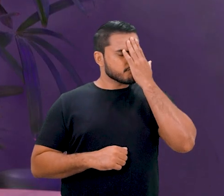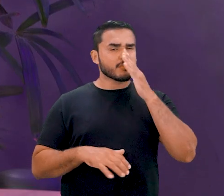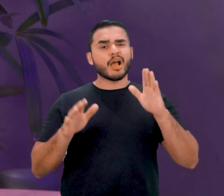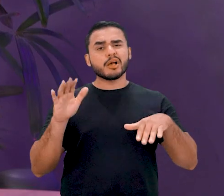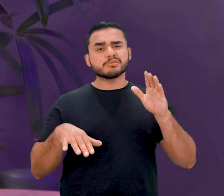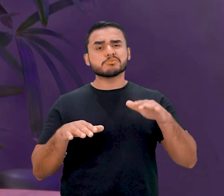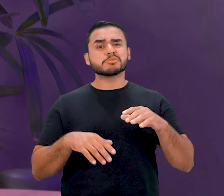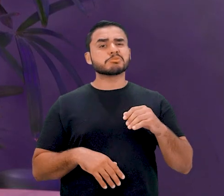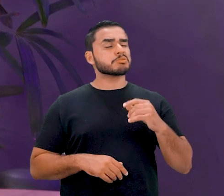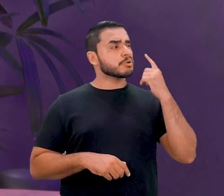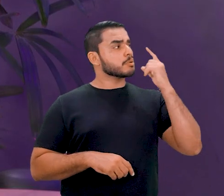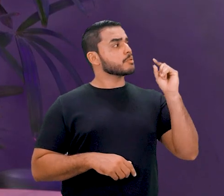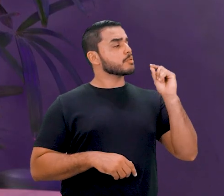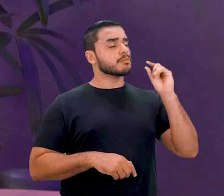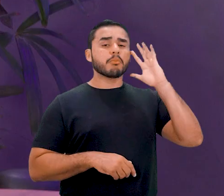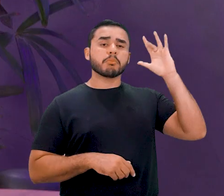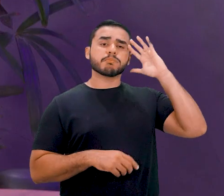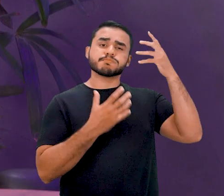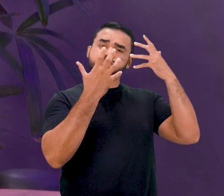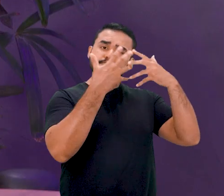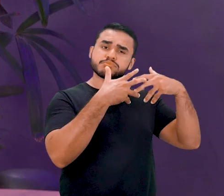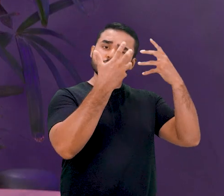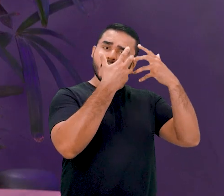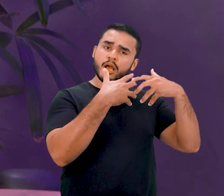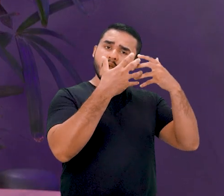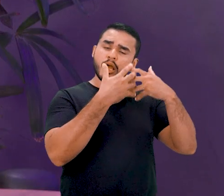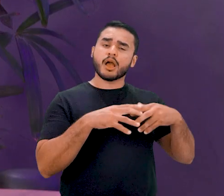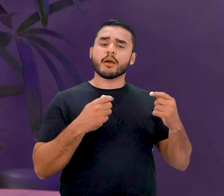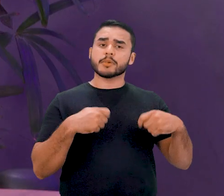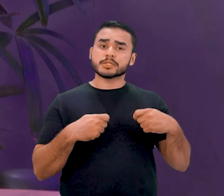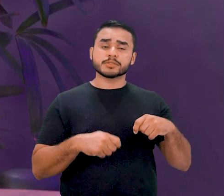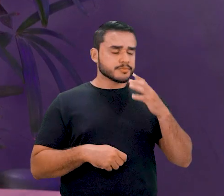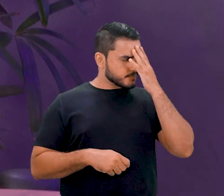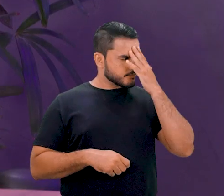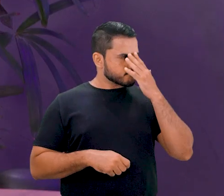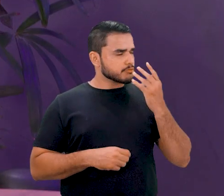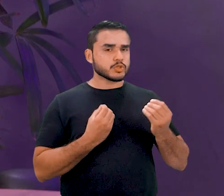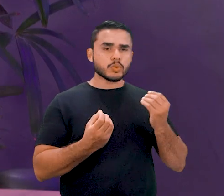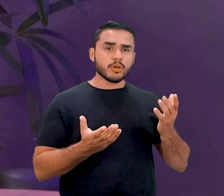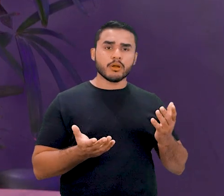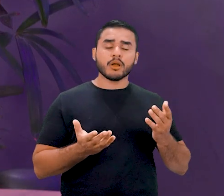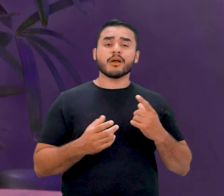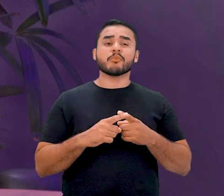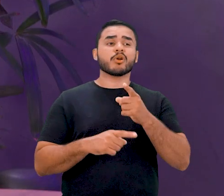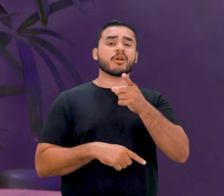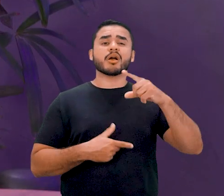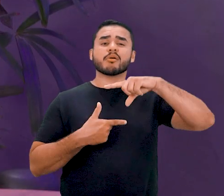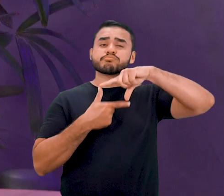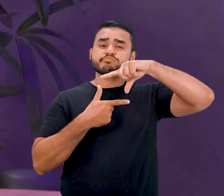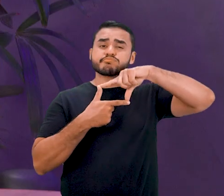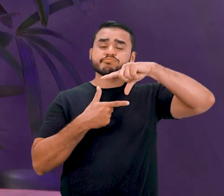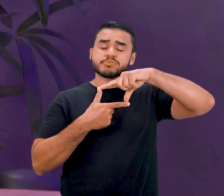gente trazer essas reflexões e essas novas formas de acessibilizar atendimento quando a pessoa já tem uma ideia formada.